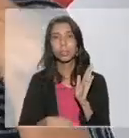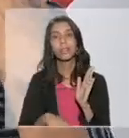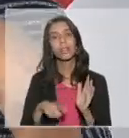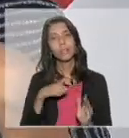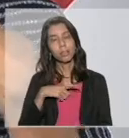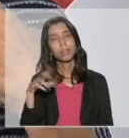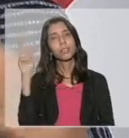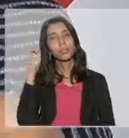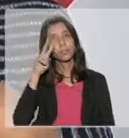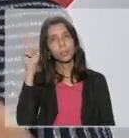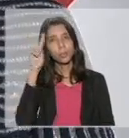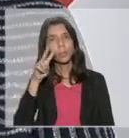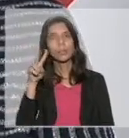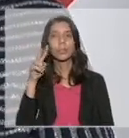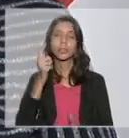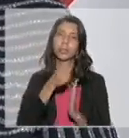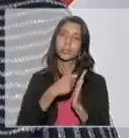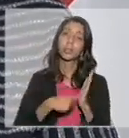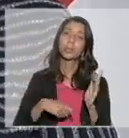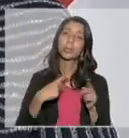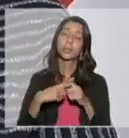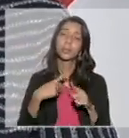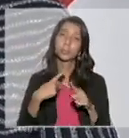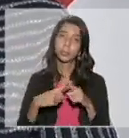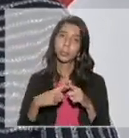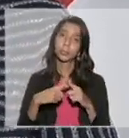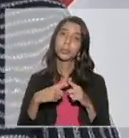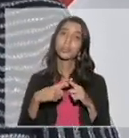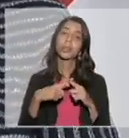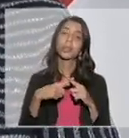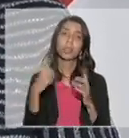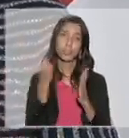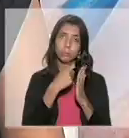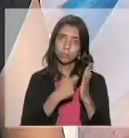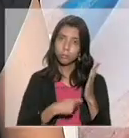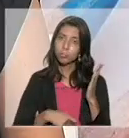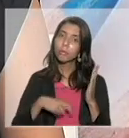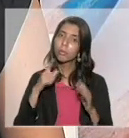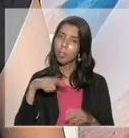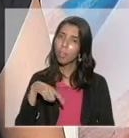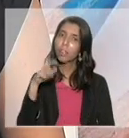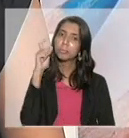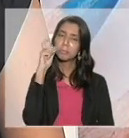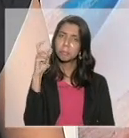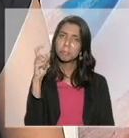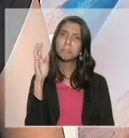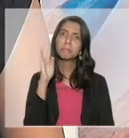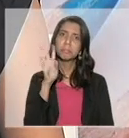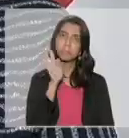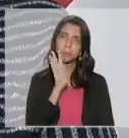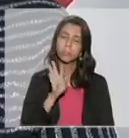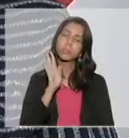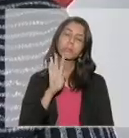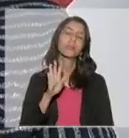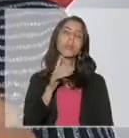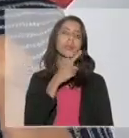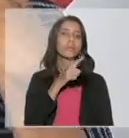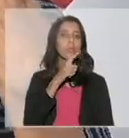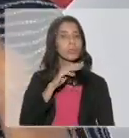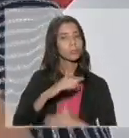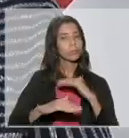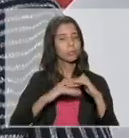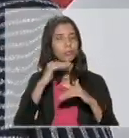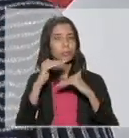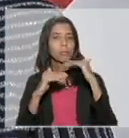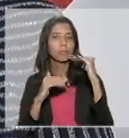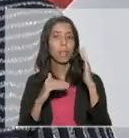Aí entra toda a minha história com a escrita, porque eu acho que a escrita é uma forma muito interessante de você